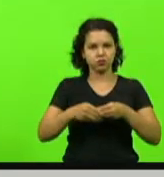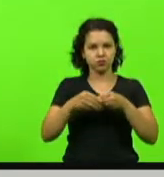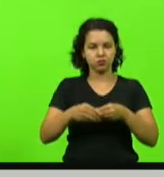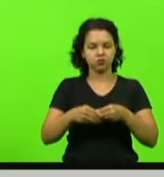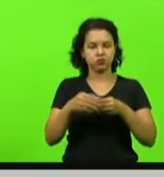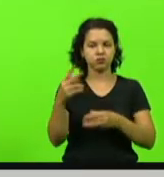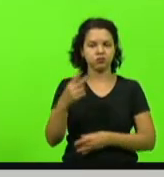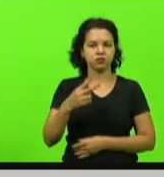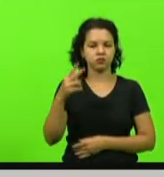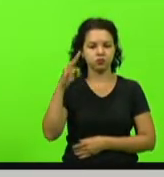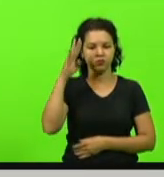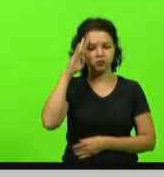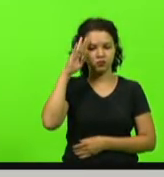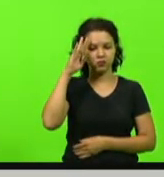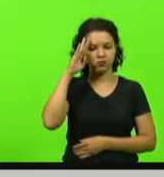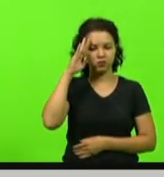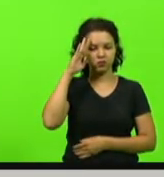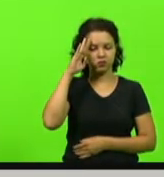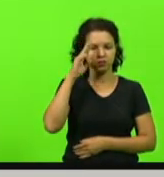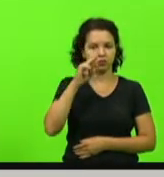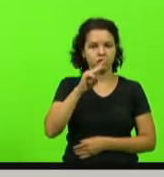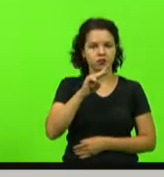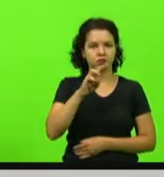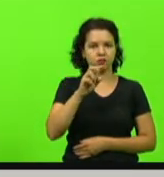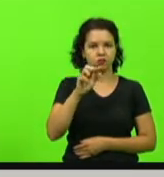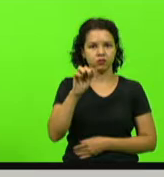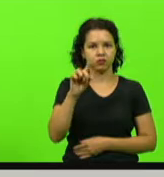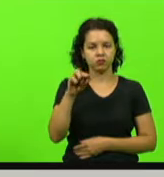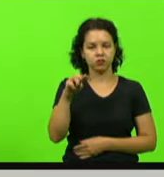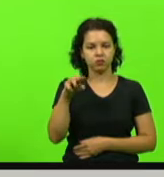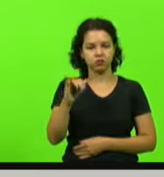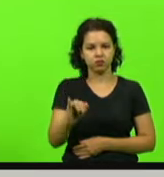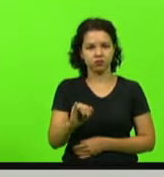sargento Valdinei